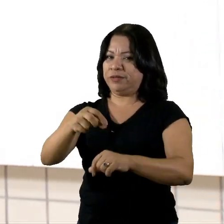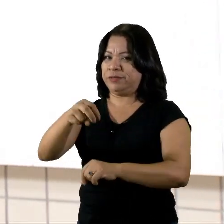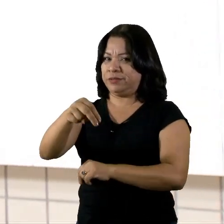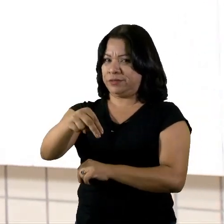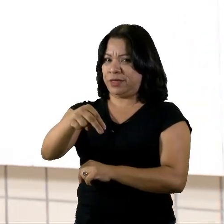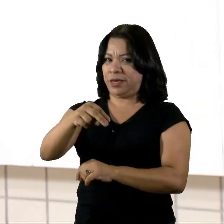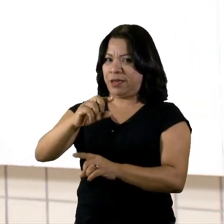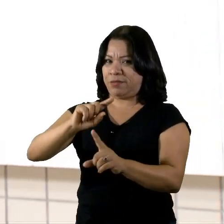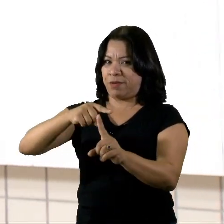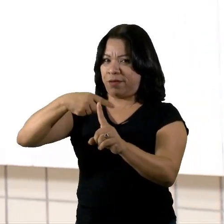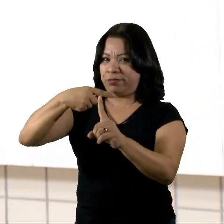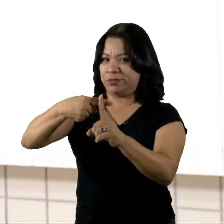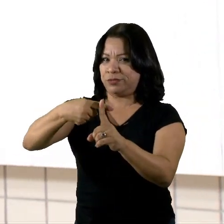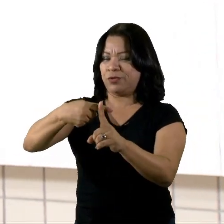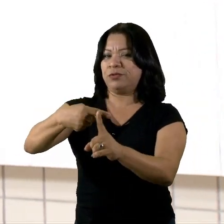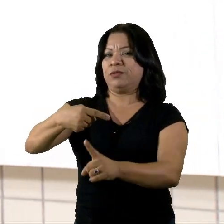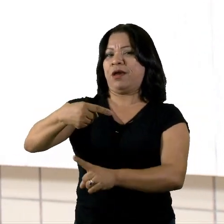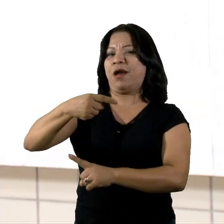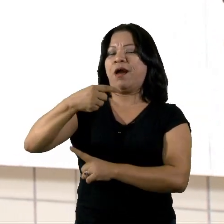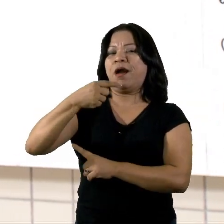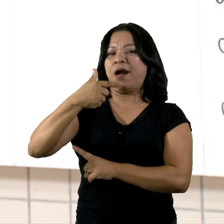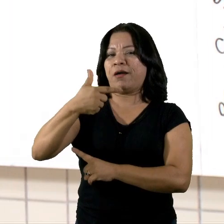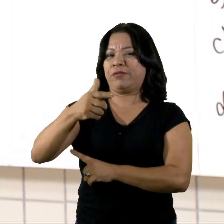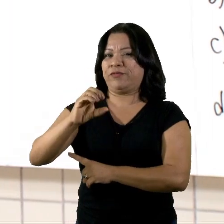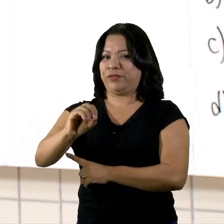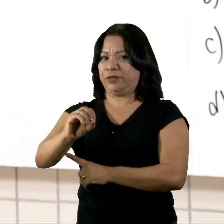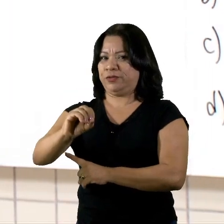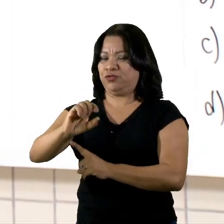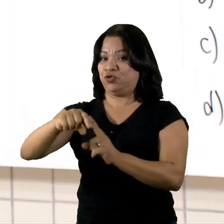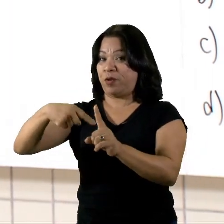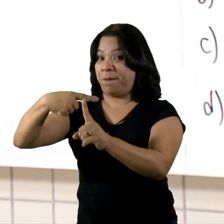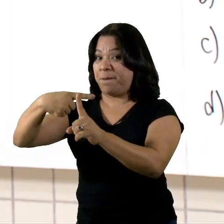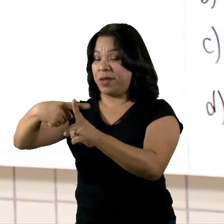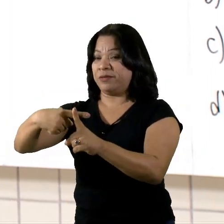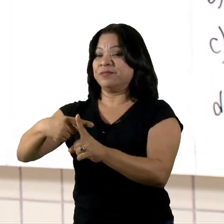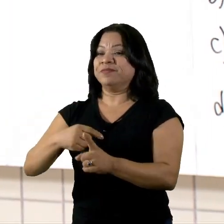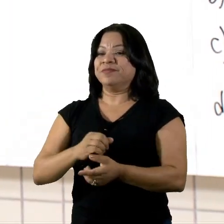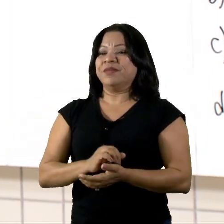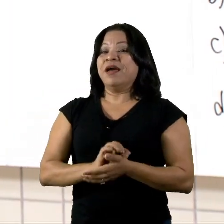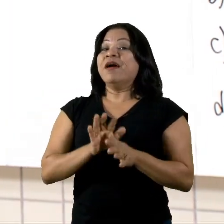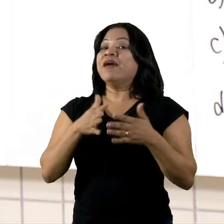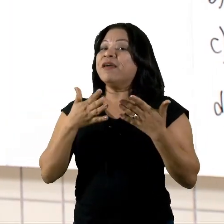adicionado a 20. Como é que ficaria isso? Mais 20. Então,